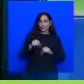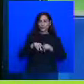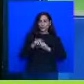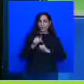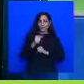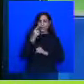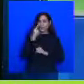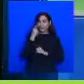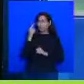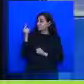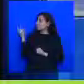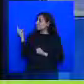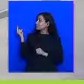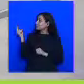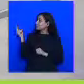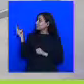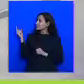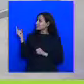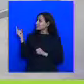7.